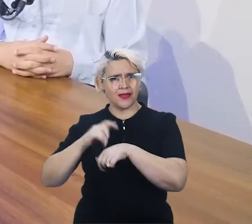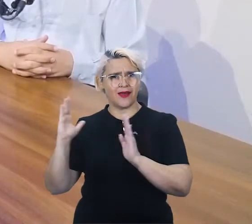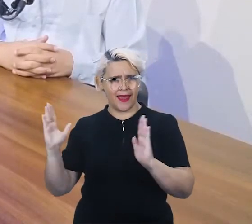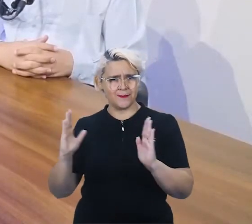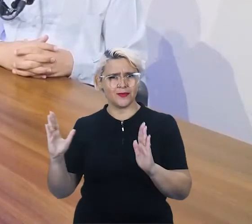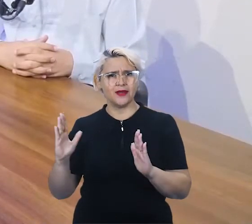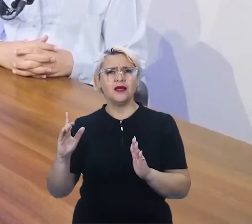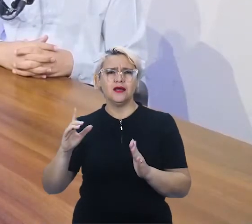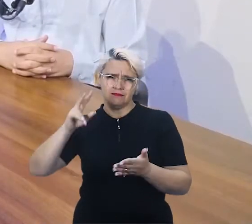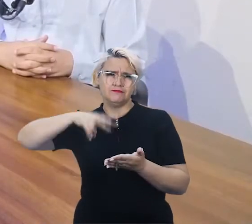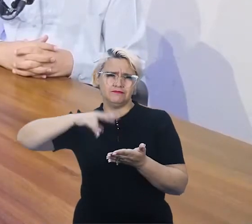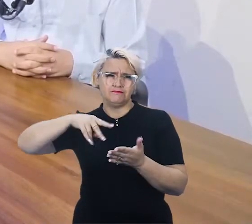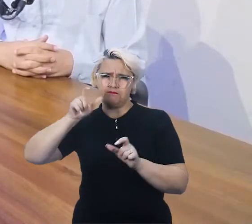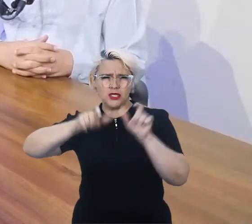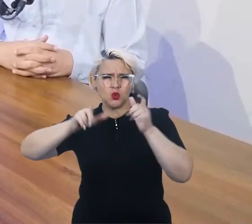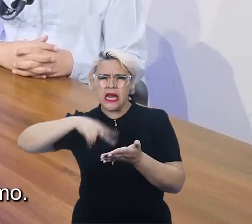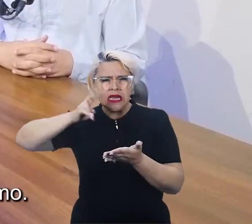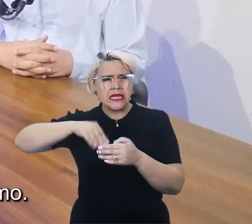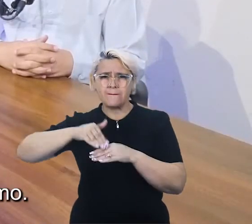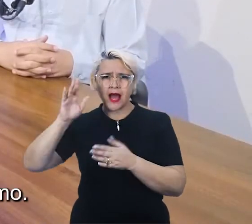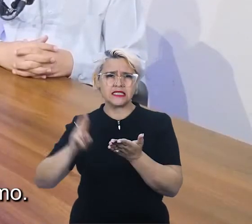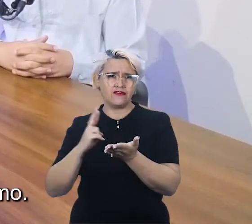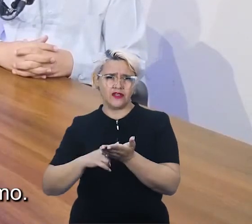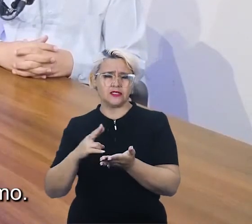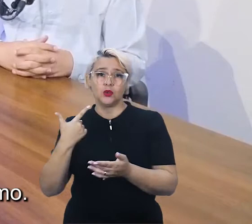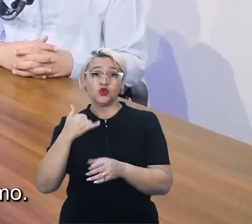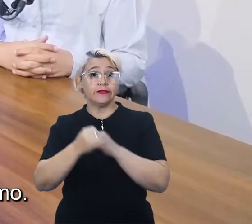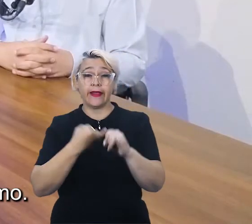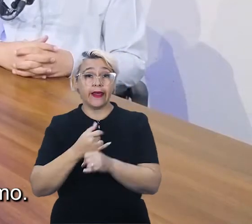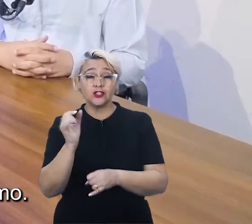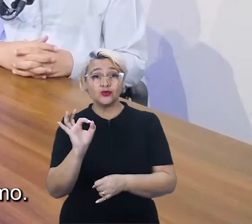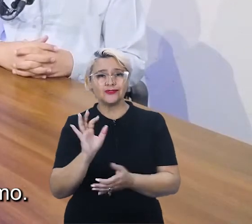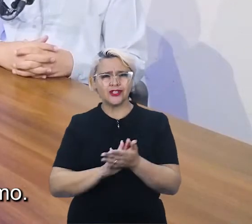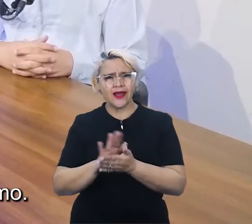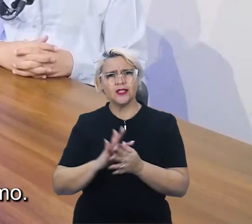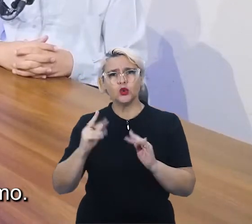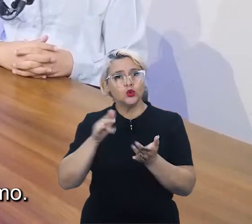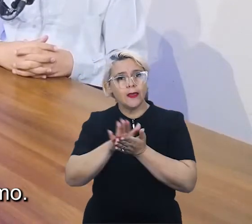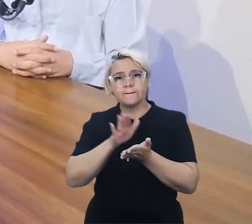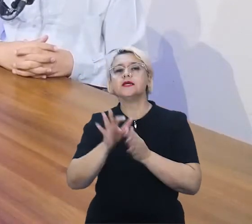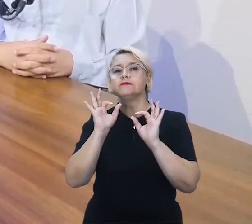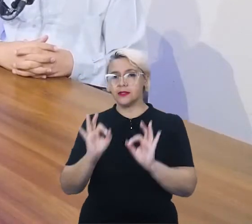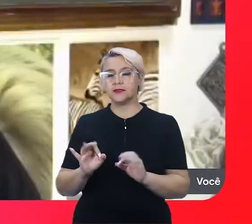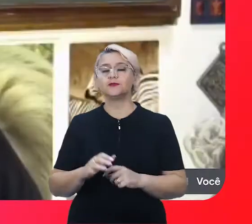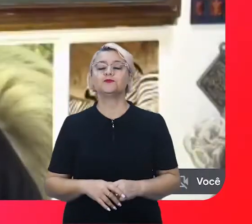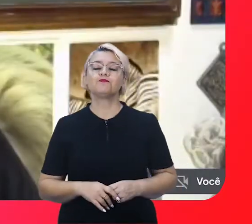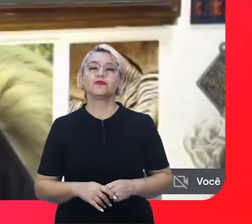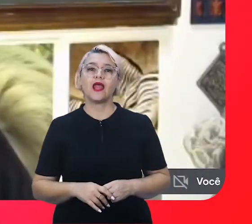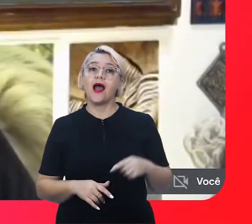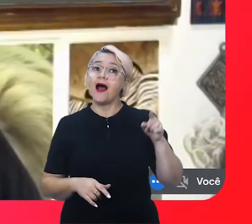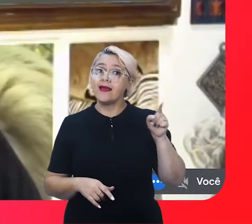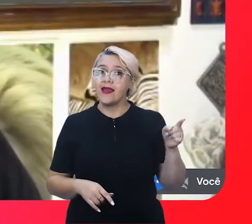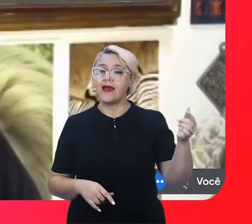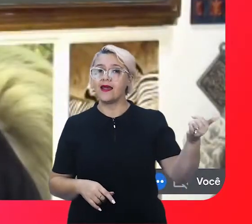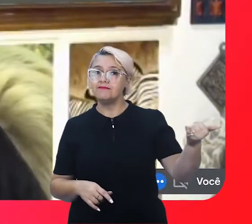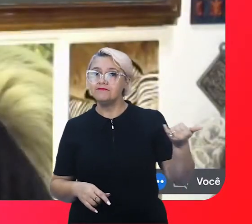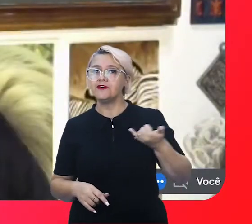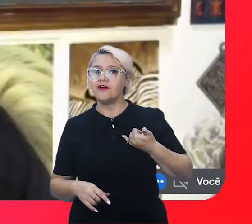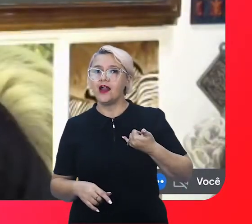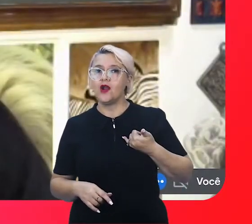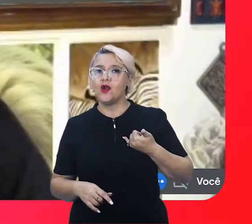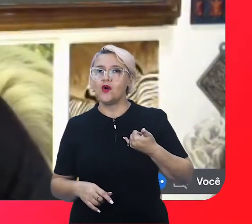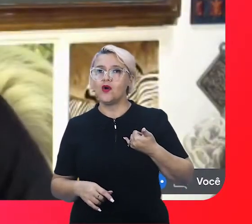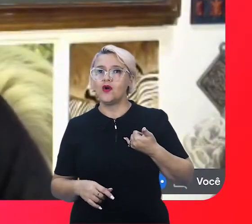né, era muito lida Pais e Filhos, não tinha internet, não tinha nada, então era tudo impresso mesmo, ela